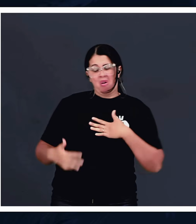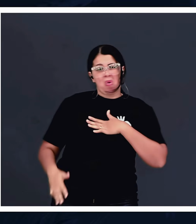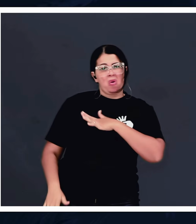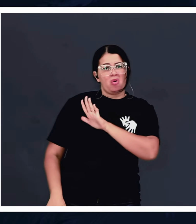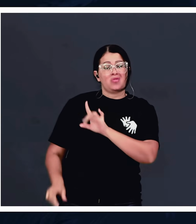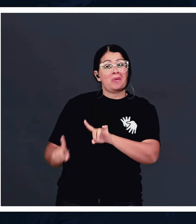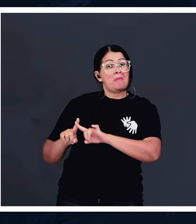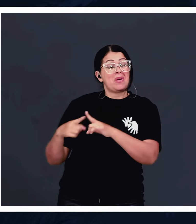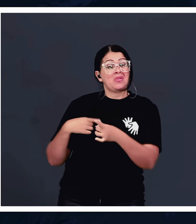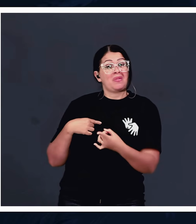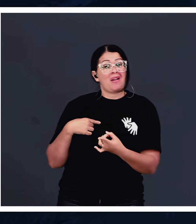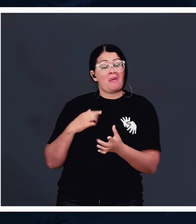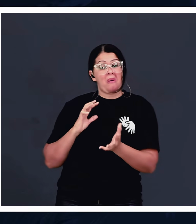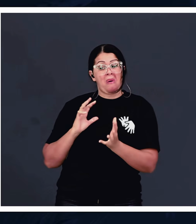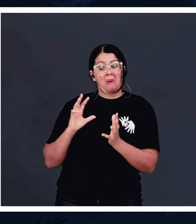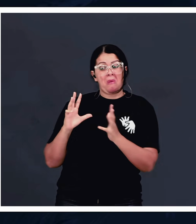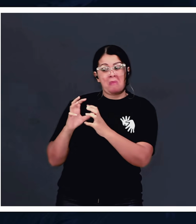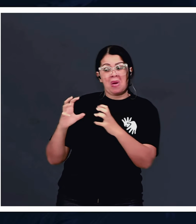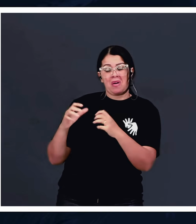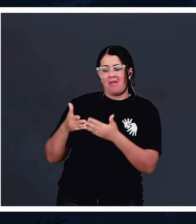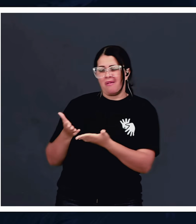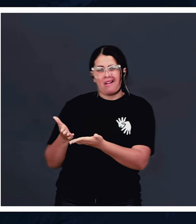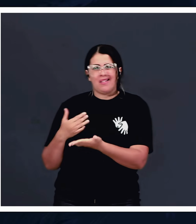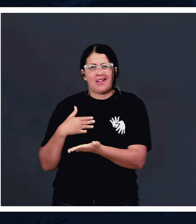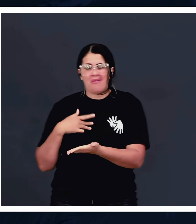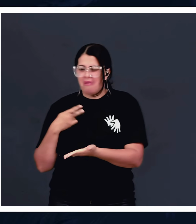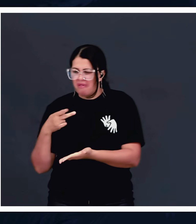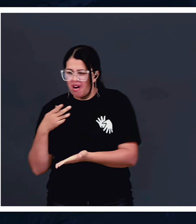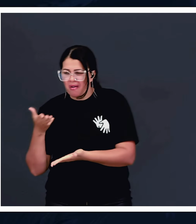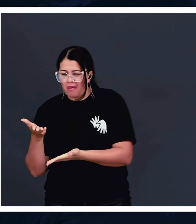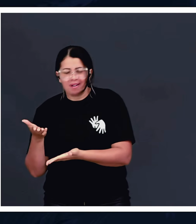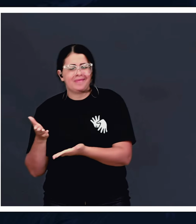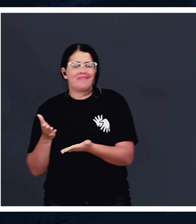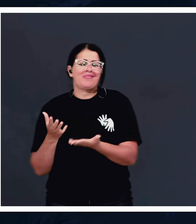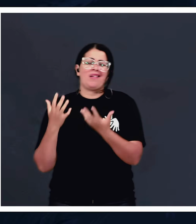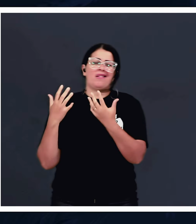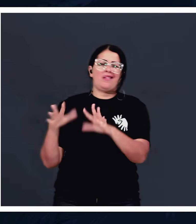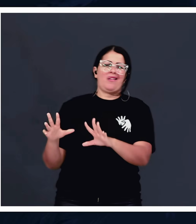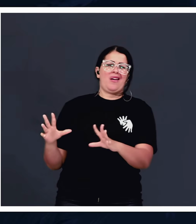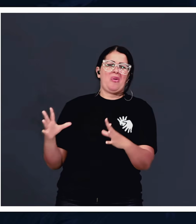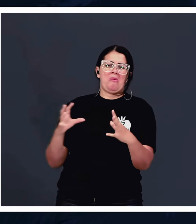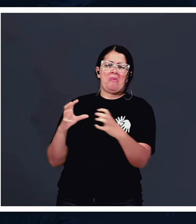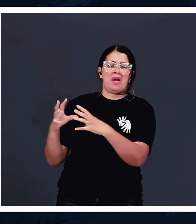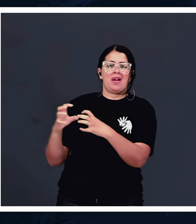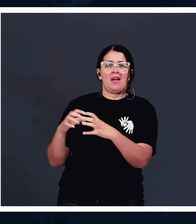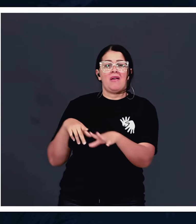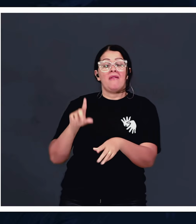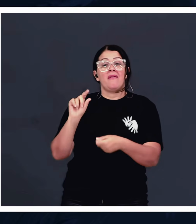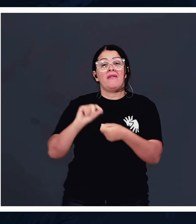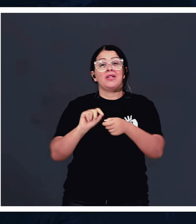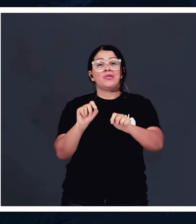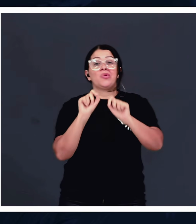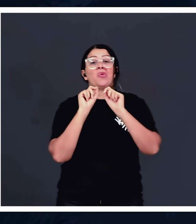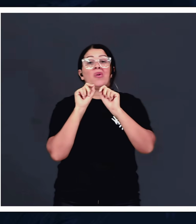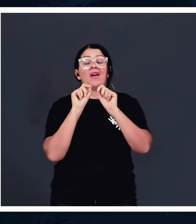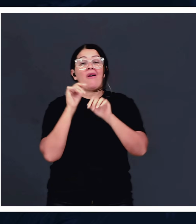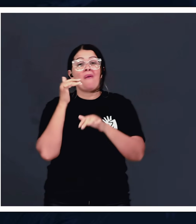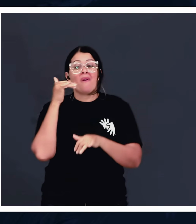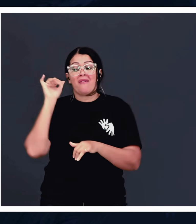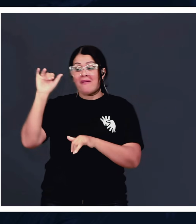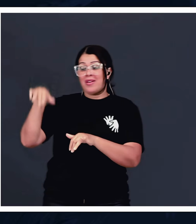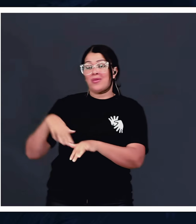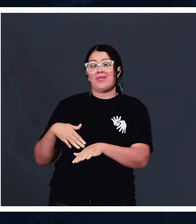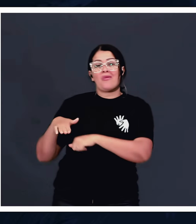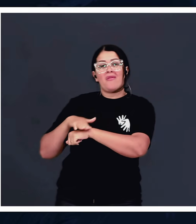quero conflito. Eu vou falar sobre isso. Não, eu não quero conflito. Então o que é que eu faço? Eu evito de ter essa